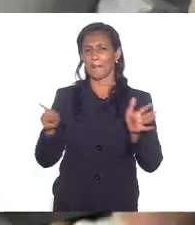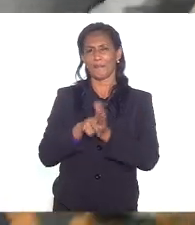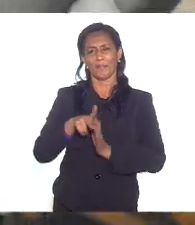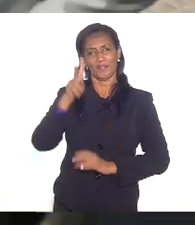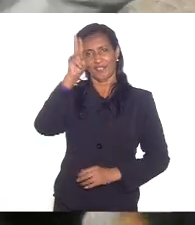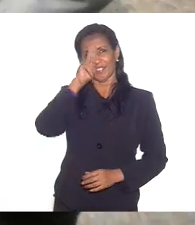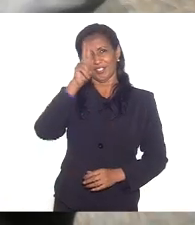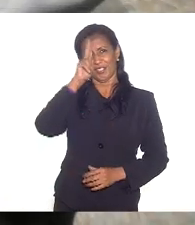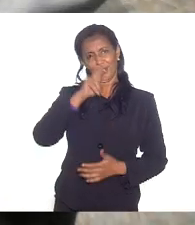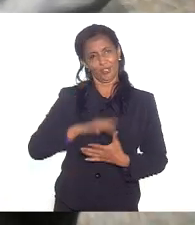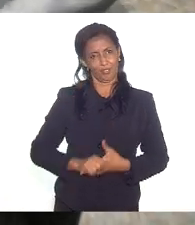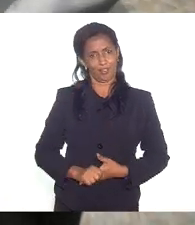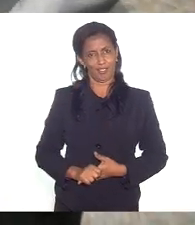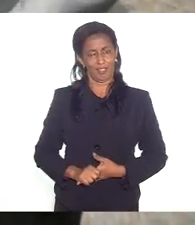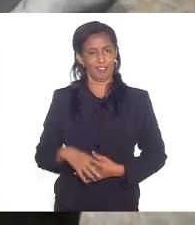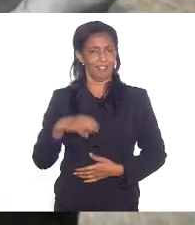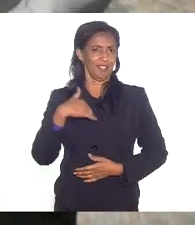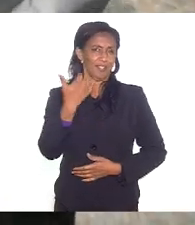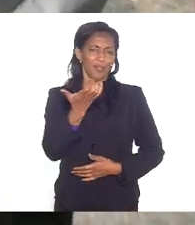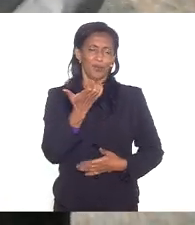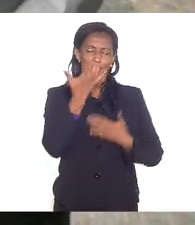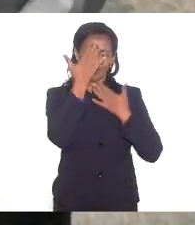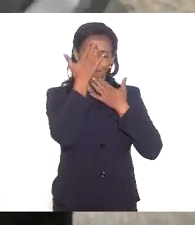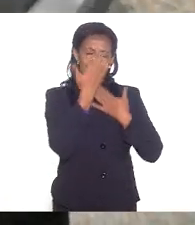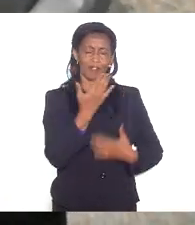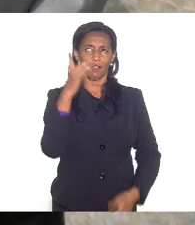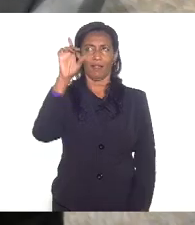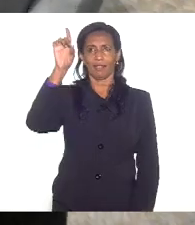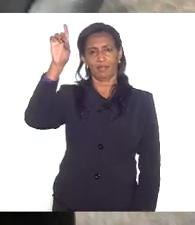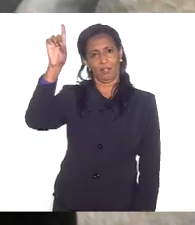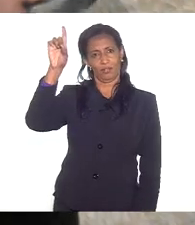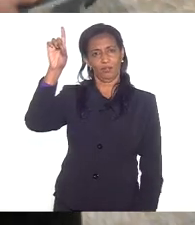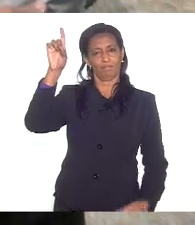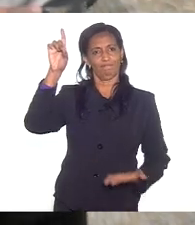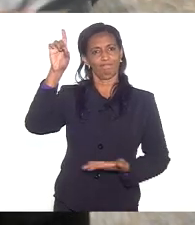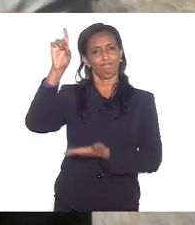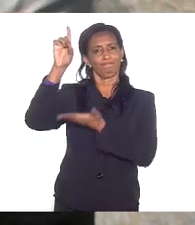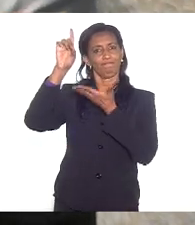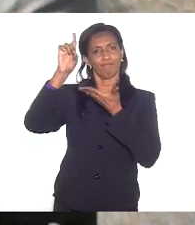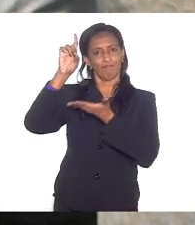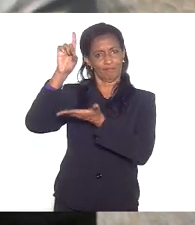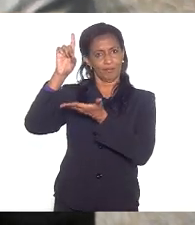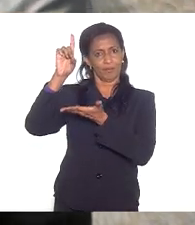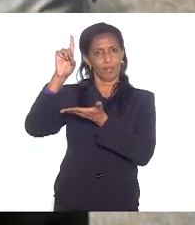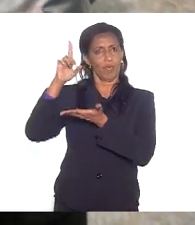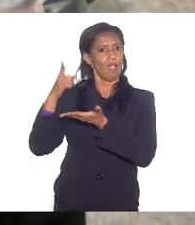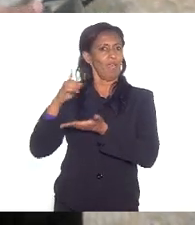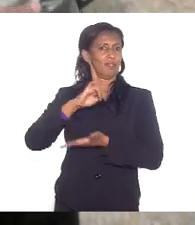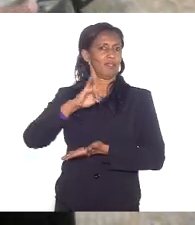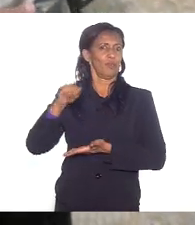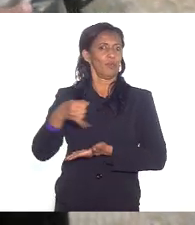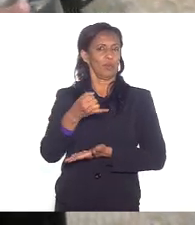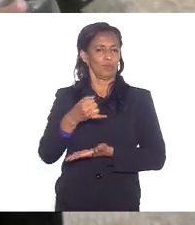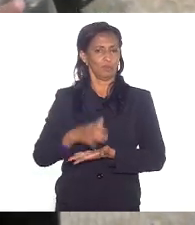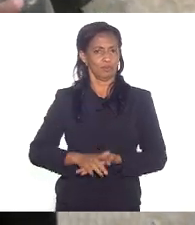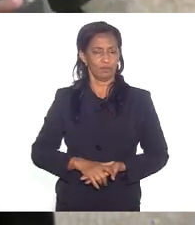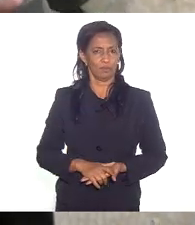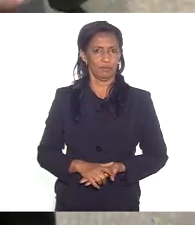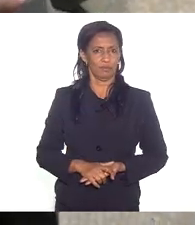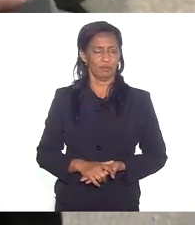história e eu queria agradecer a Deus eu queria agradecer a Deus por essa oportunidade